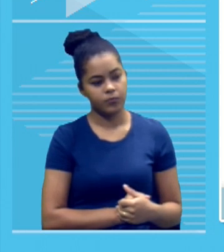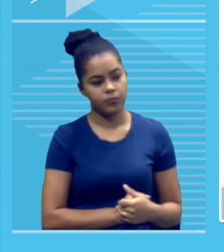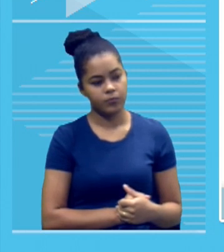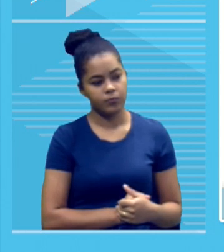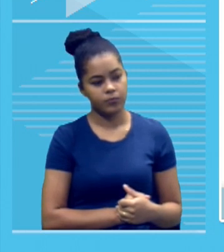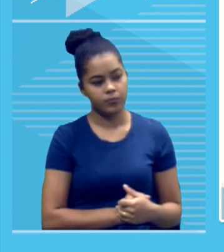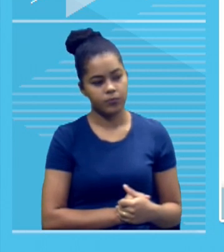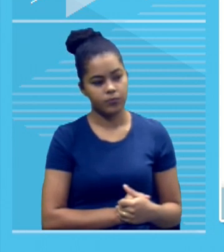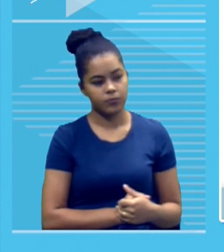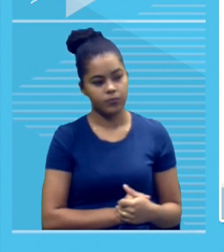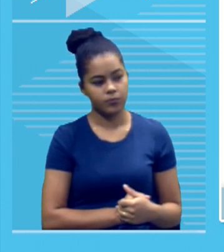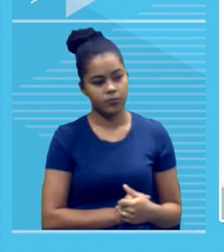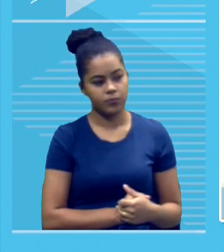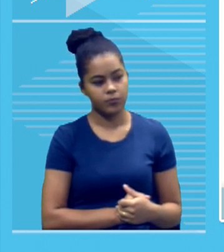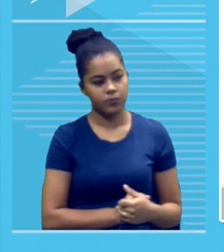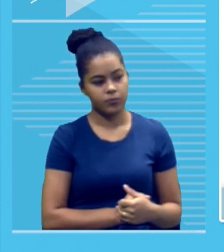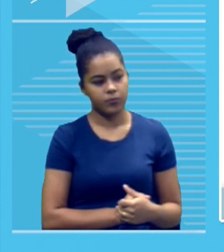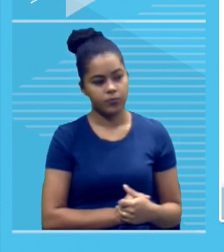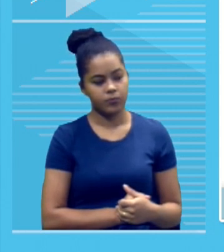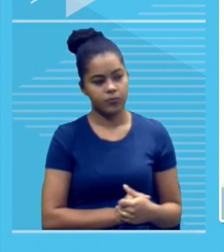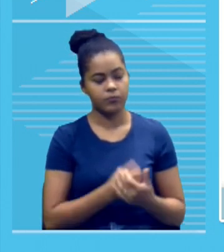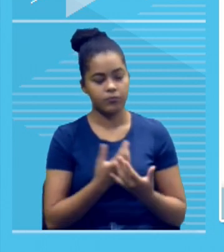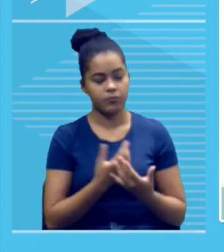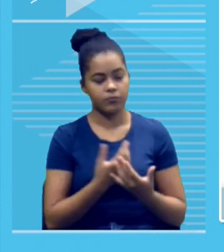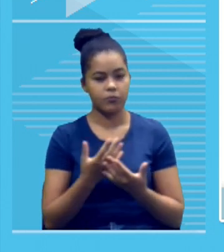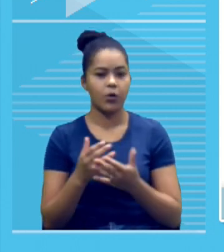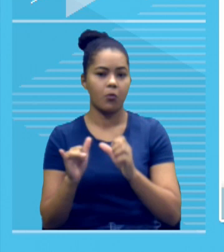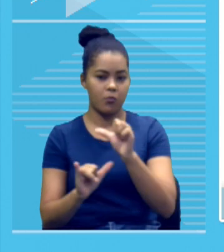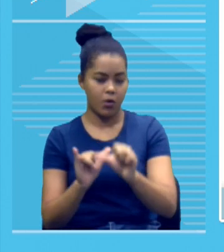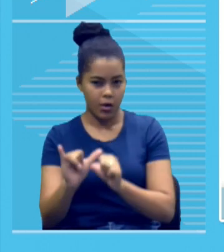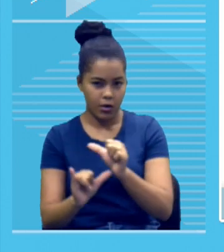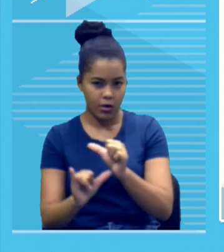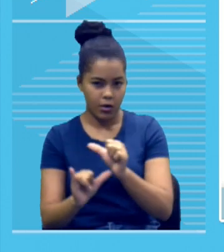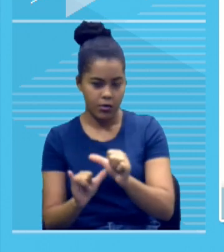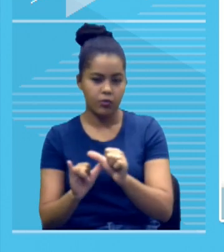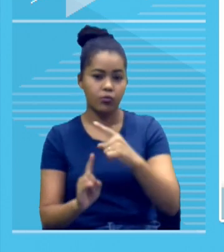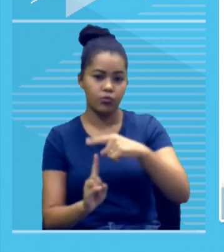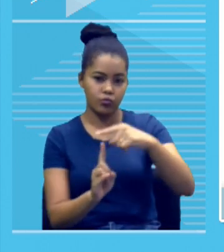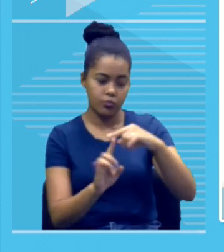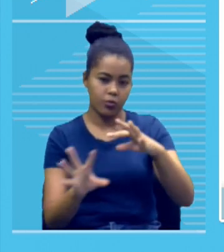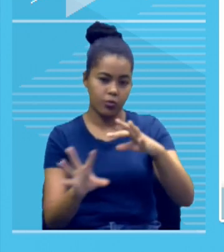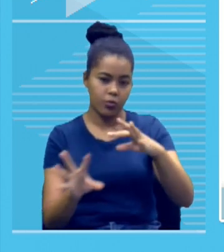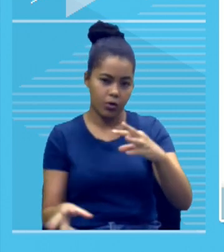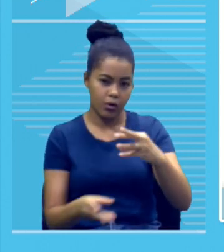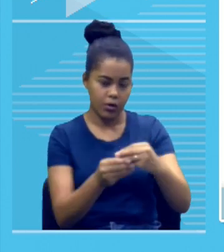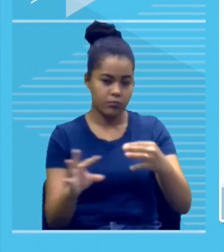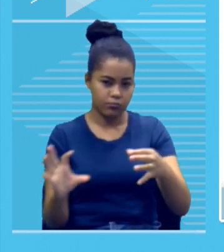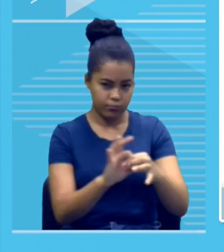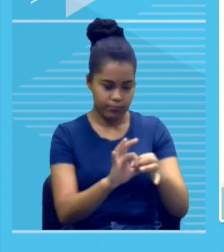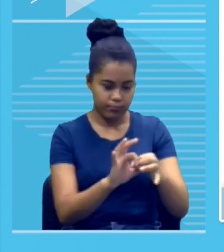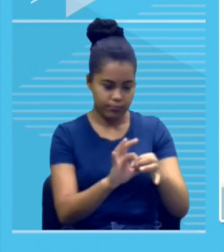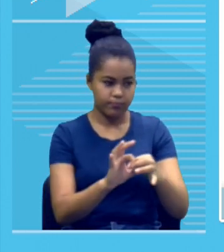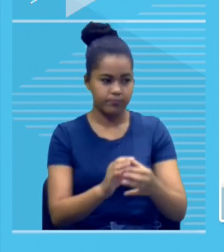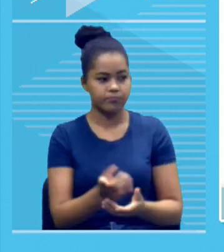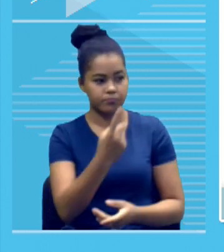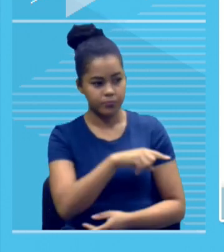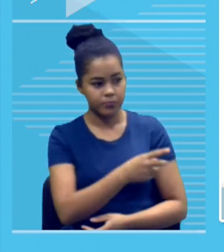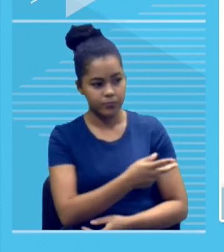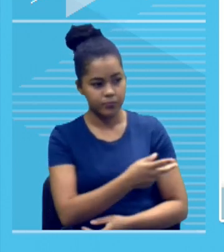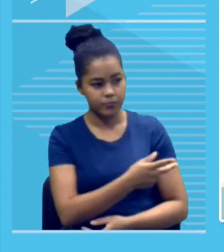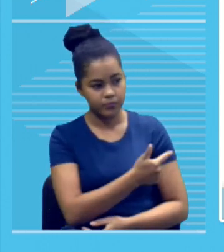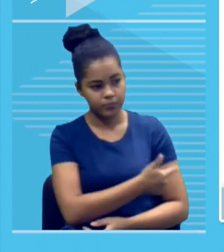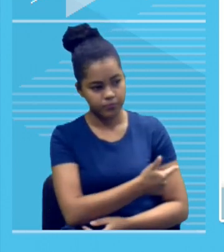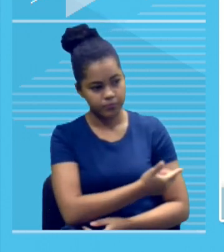Ó. Certo? Aqui é uma reação de adição em compostos inorgânicos. Carbono mais